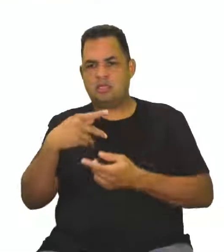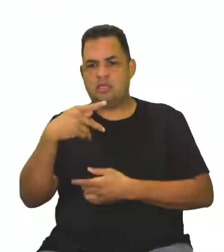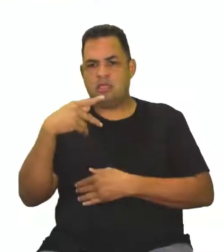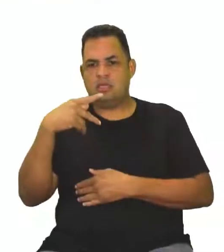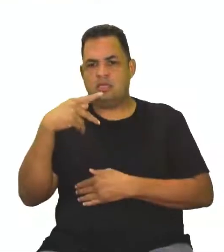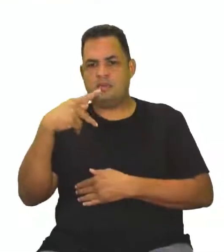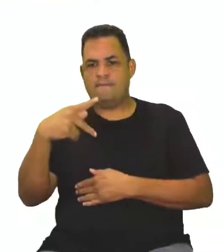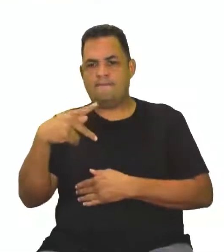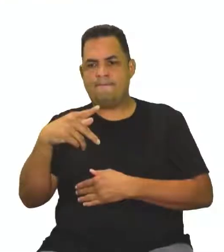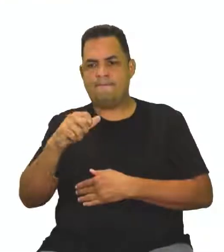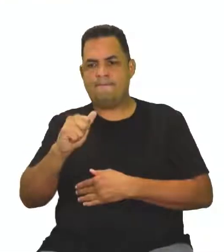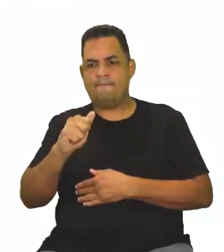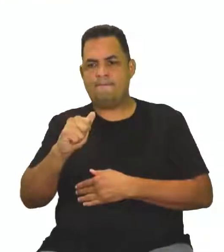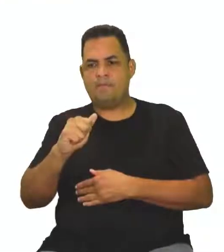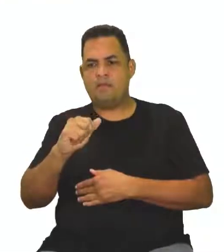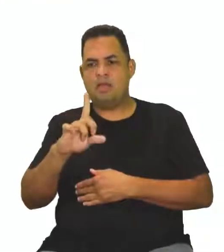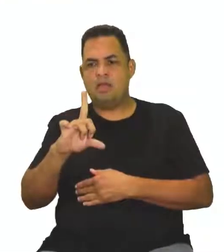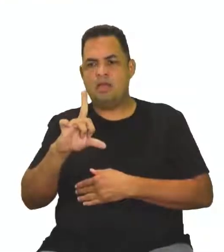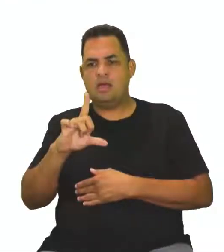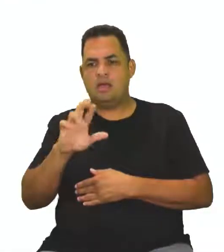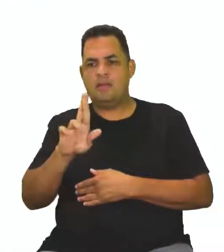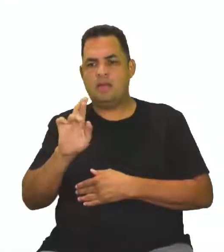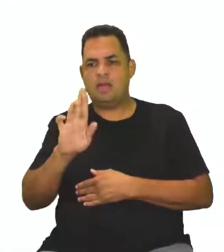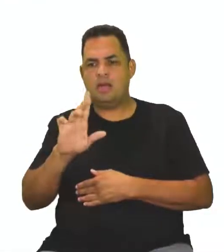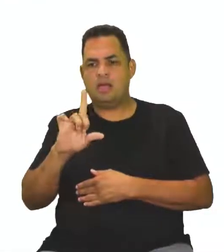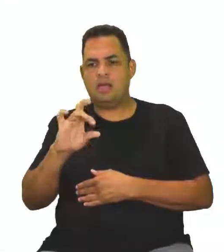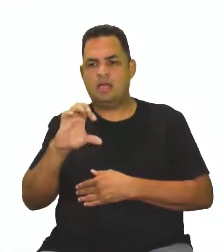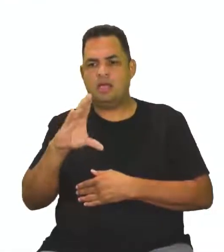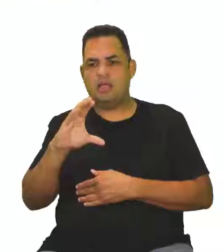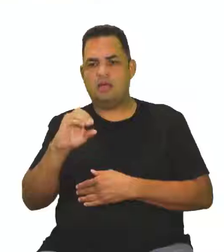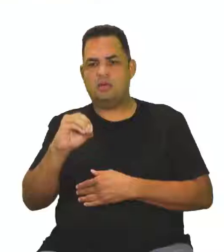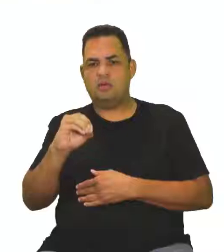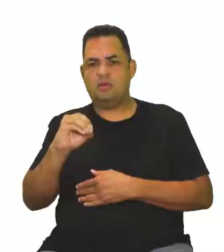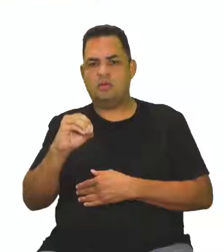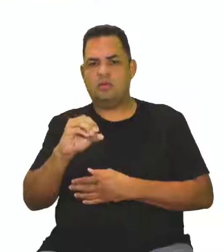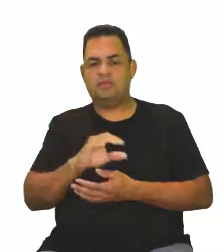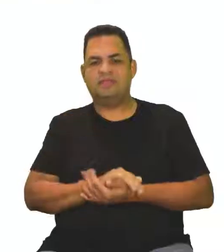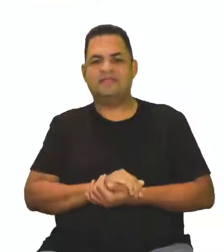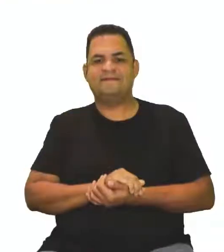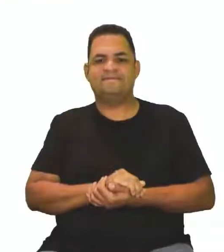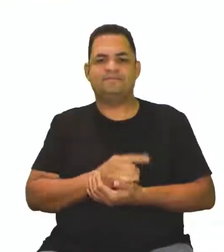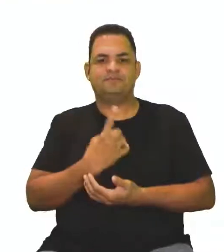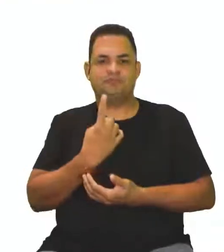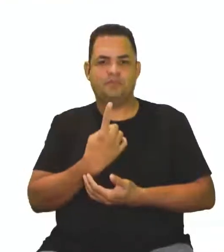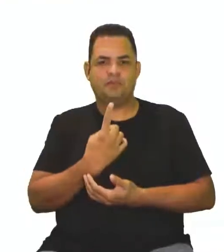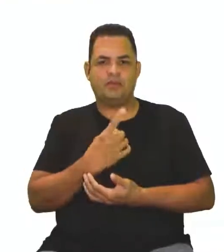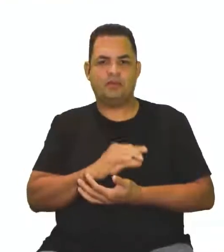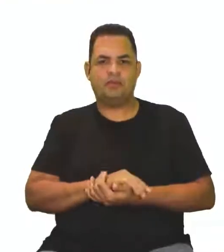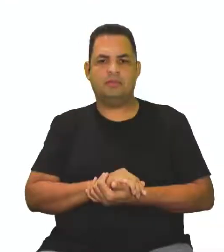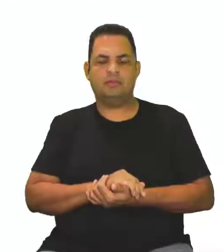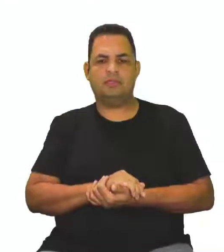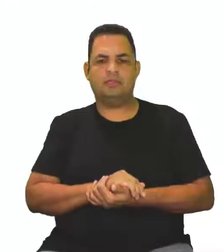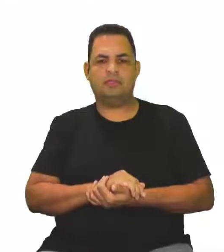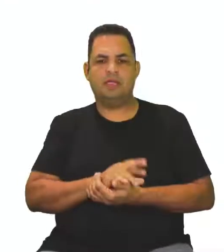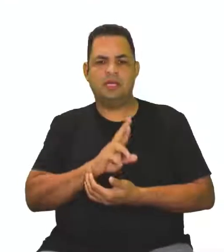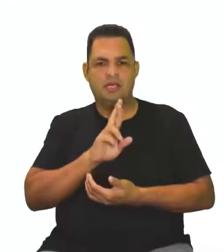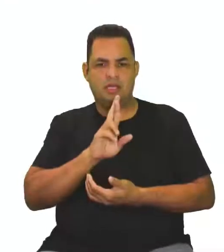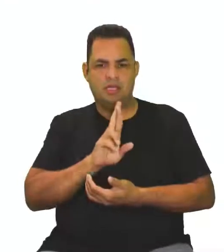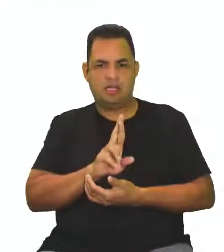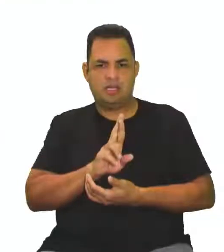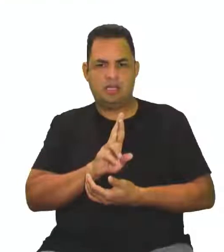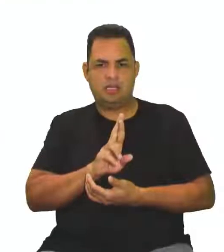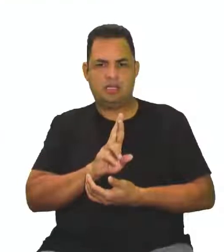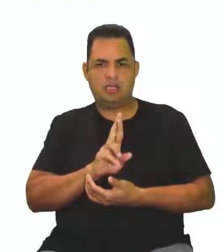por exemplo? Eu ia reduzir R1 e R2 a uma resistência equivalente